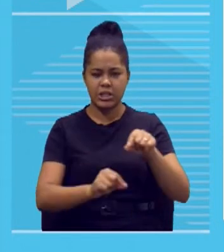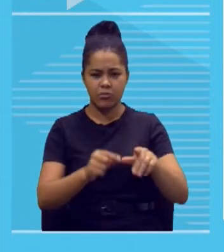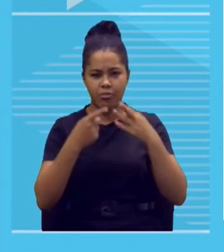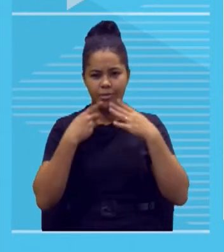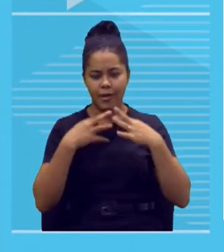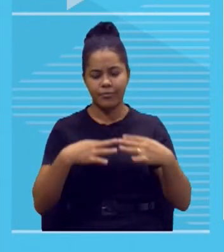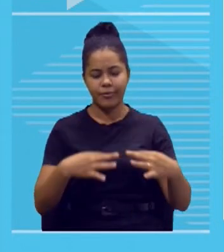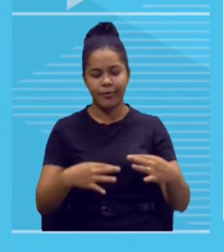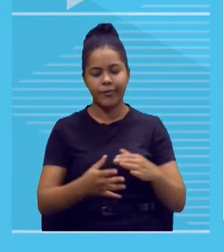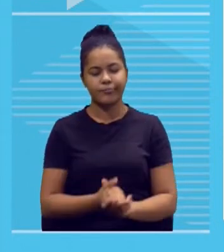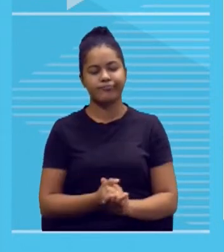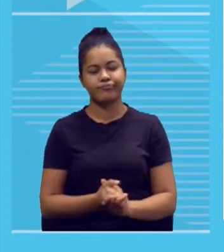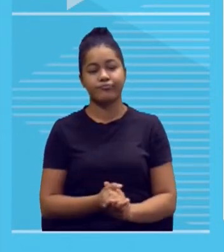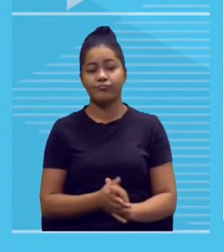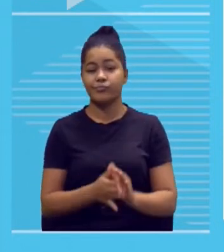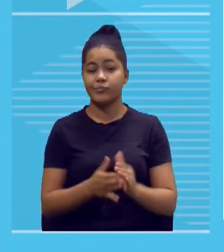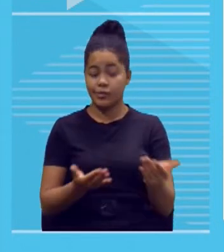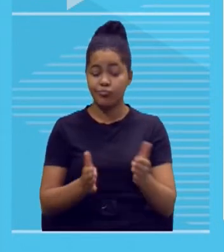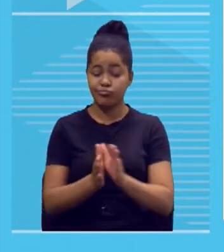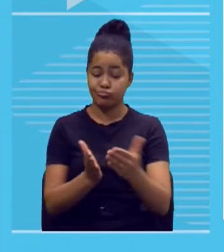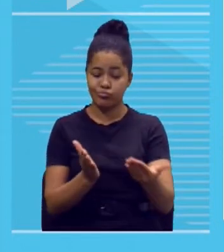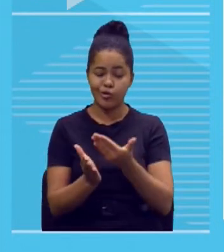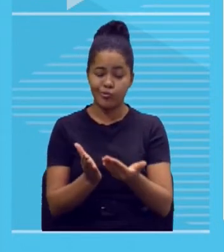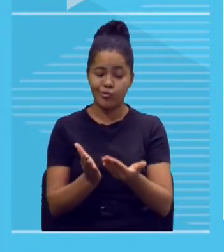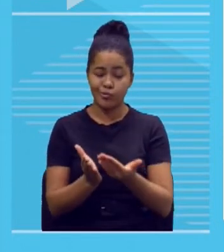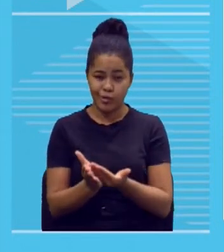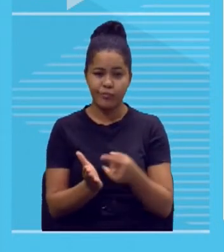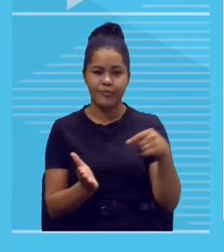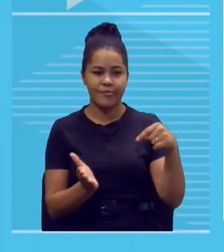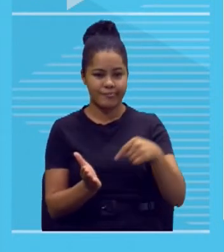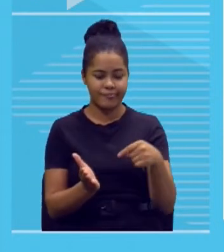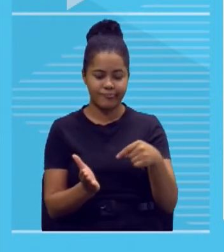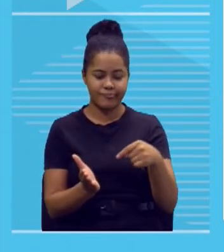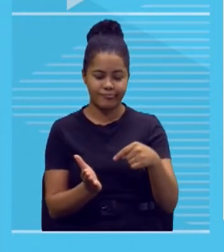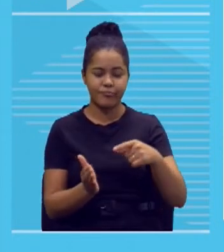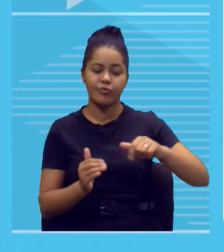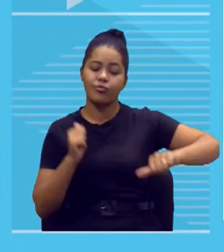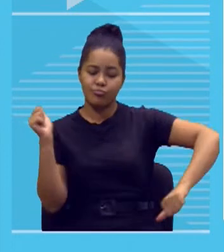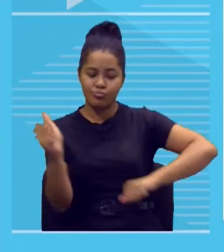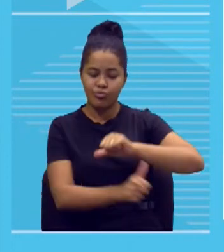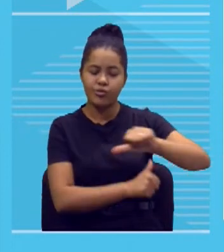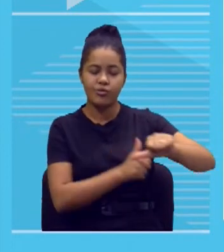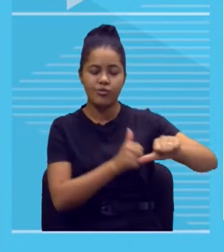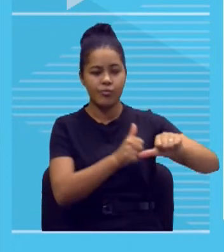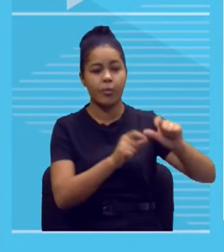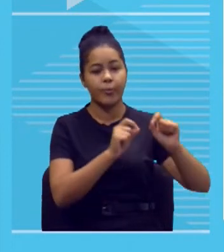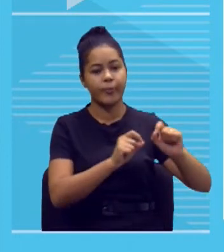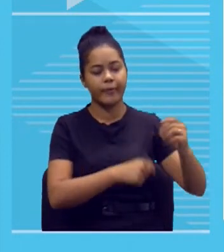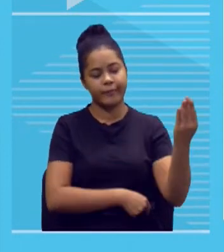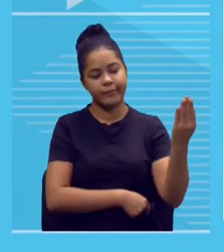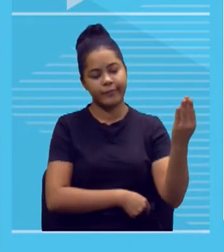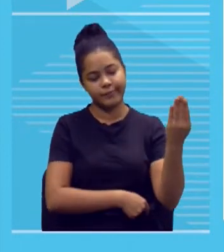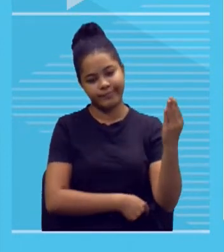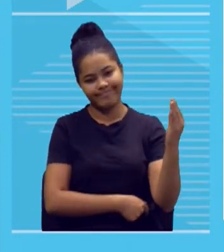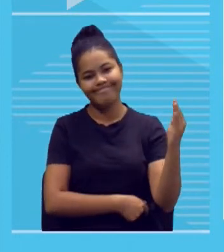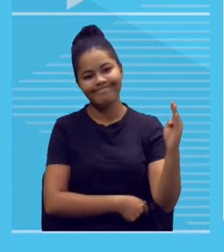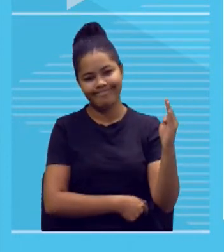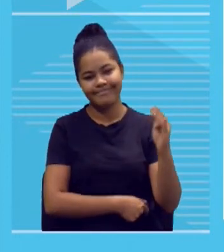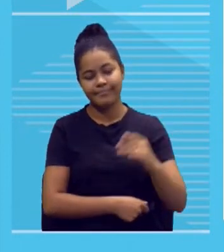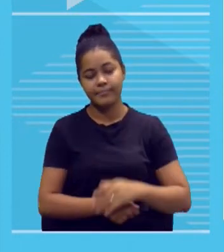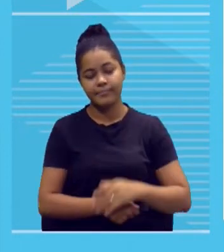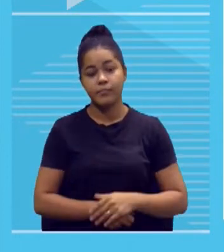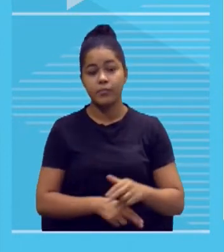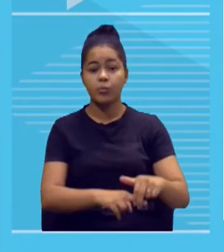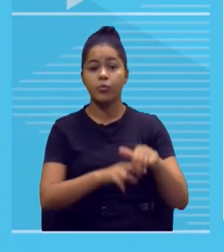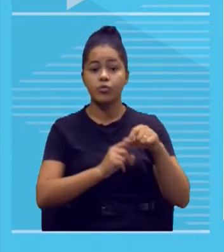livro mudou revolucionou a Biologia que a partir daí a gente